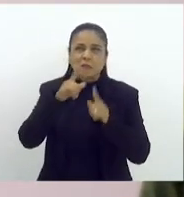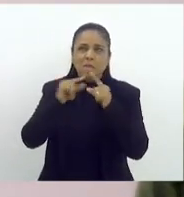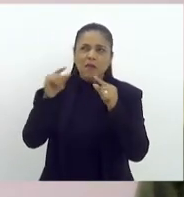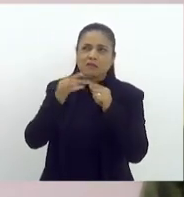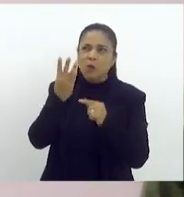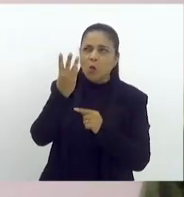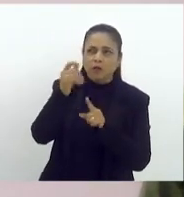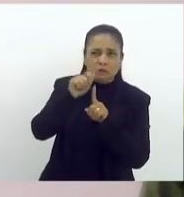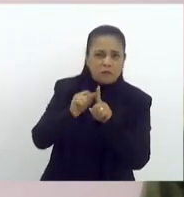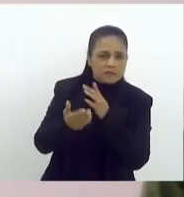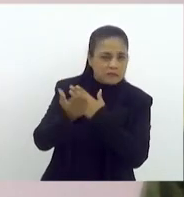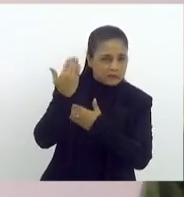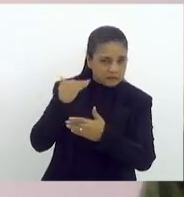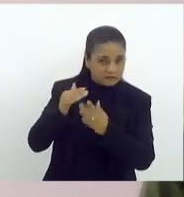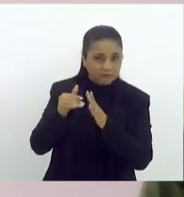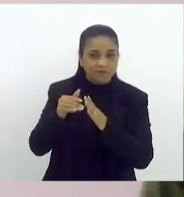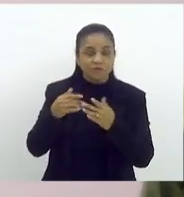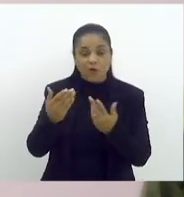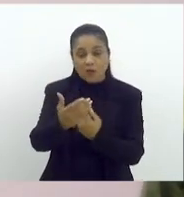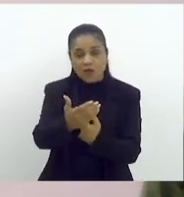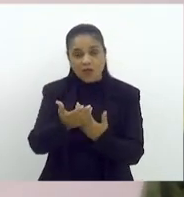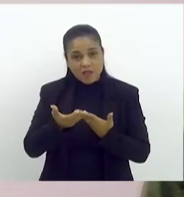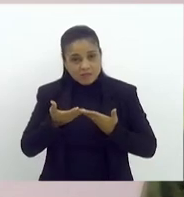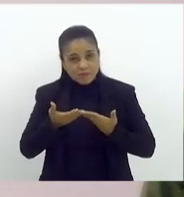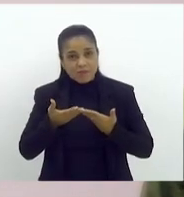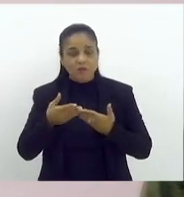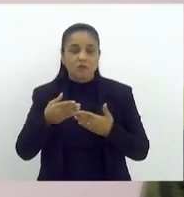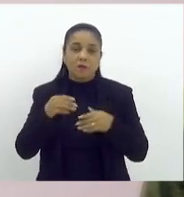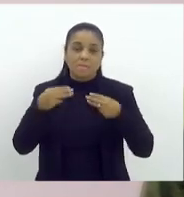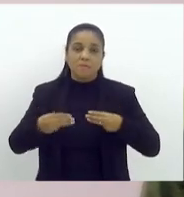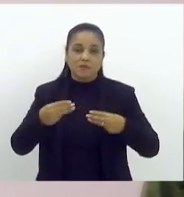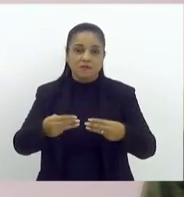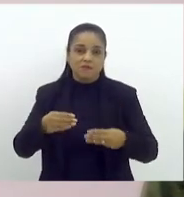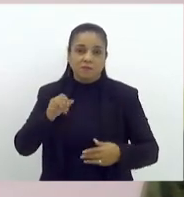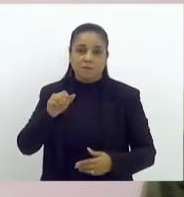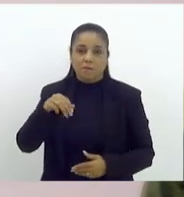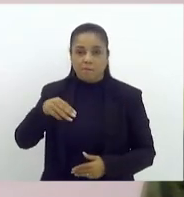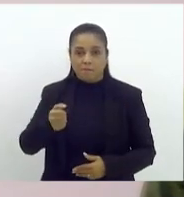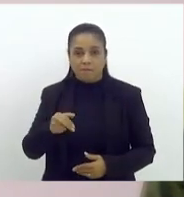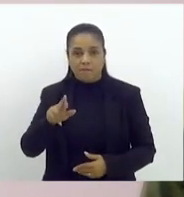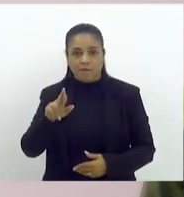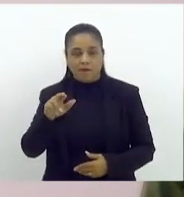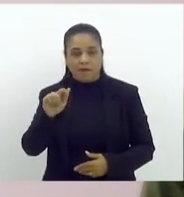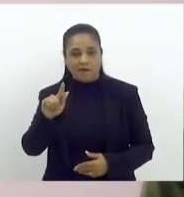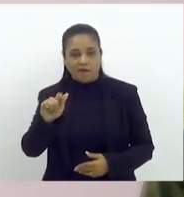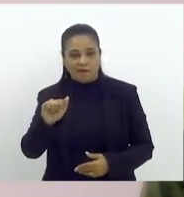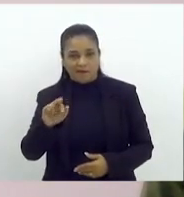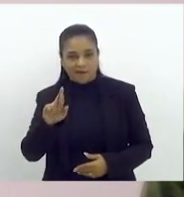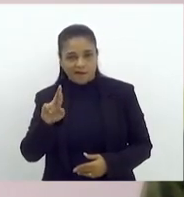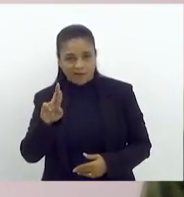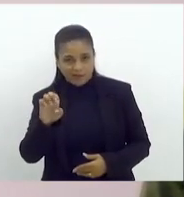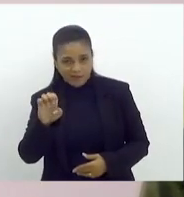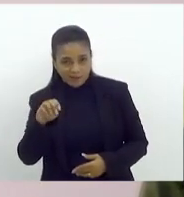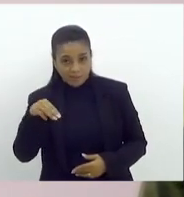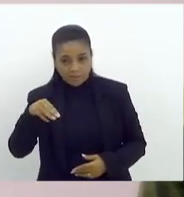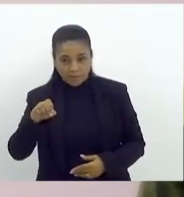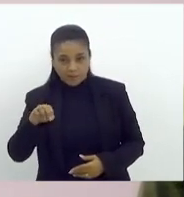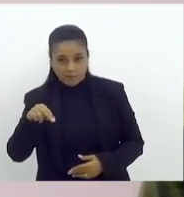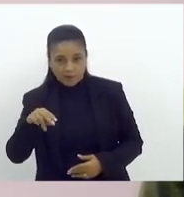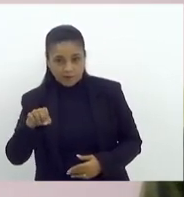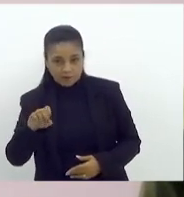atrás fui recebida pela ministra Margarete Menezes e lá a gente fortaleceu